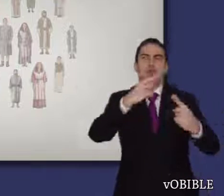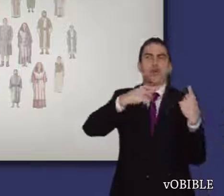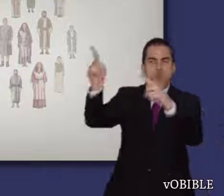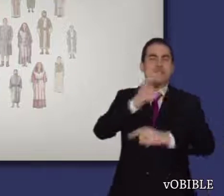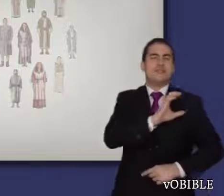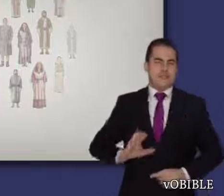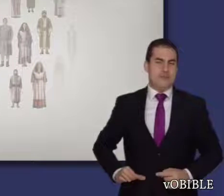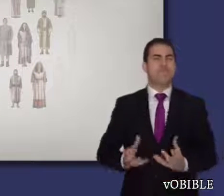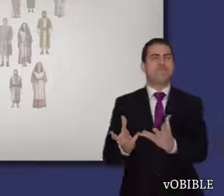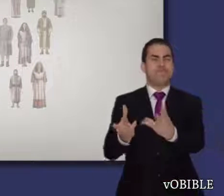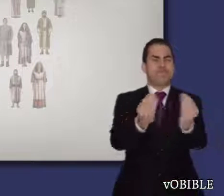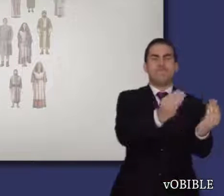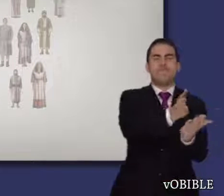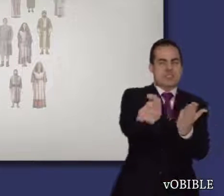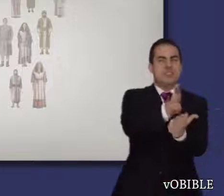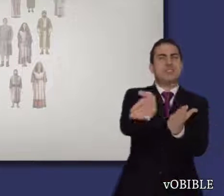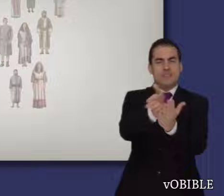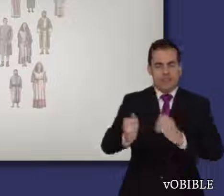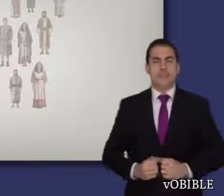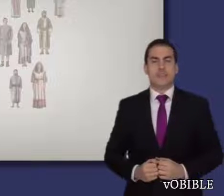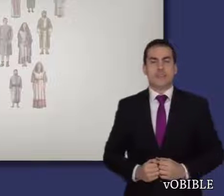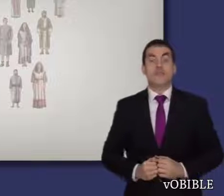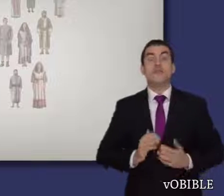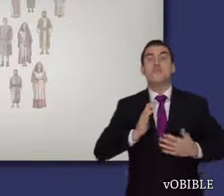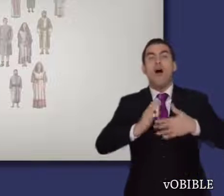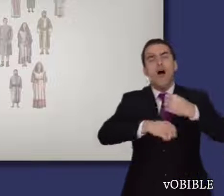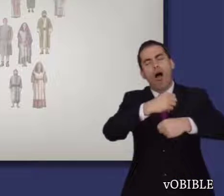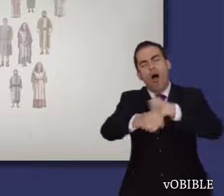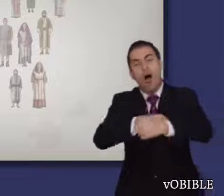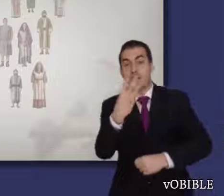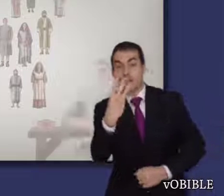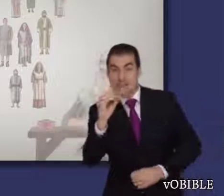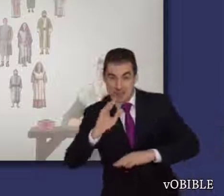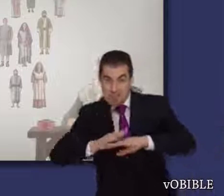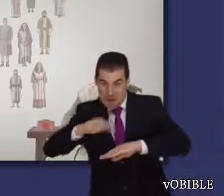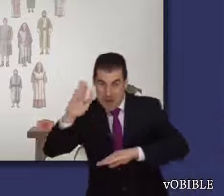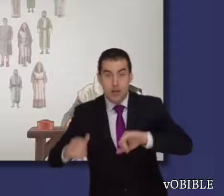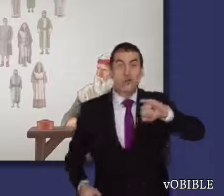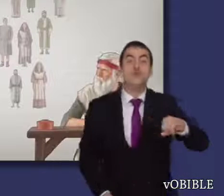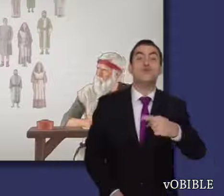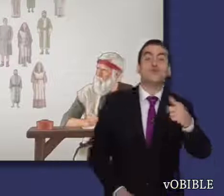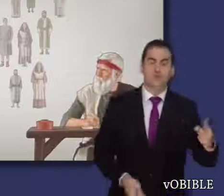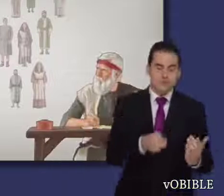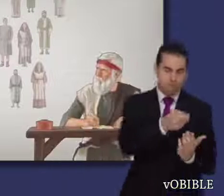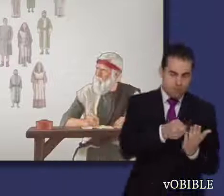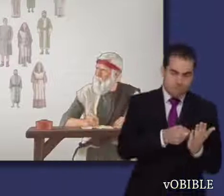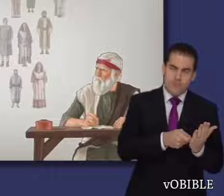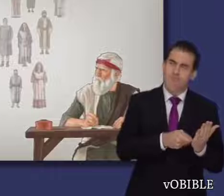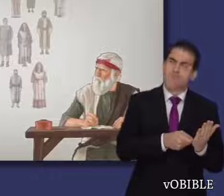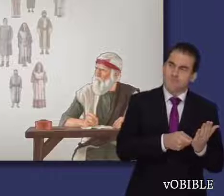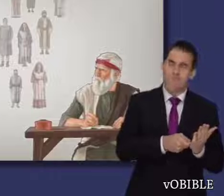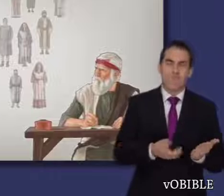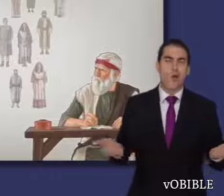iriam aparecer e iriam tentar desviar os cristãos. Pelo que lemos nas cartas de João, era exatamente isso o